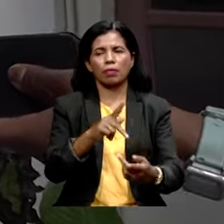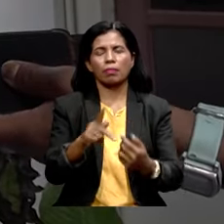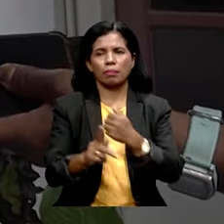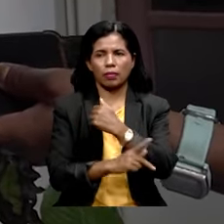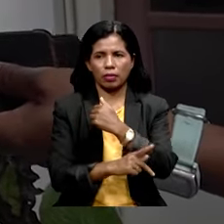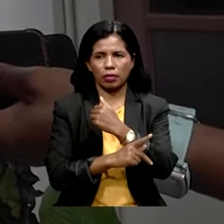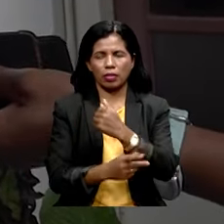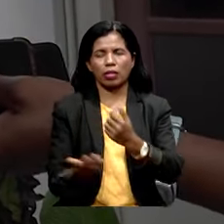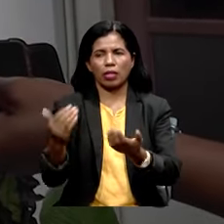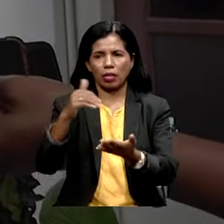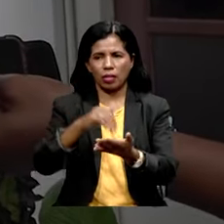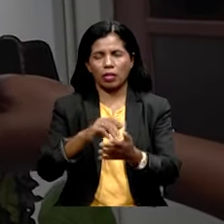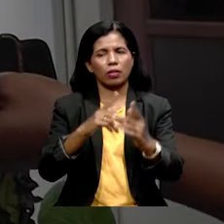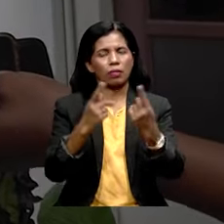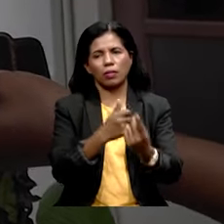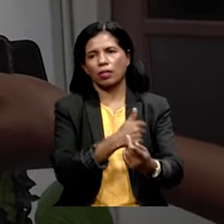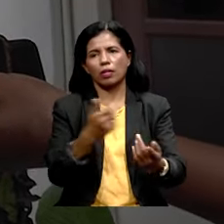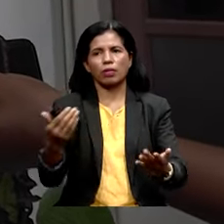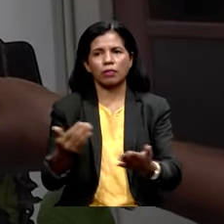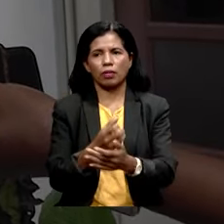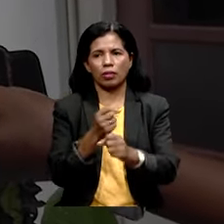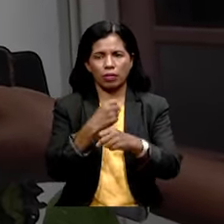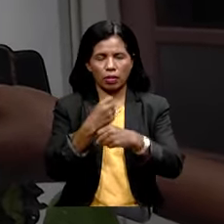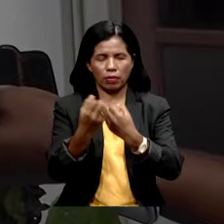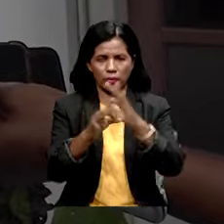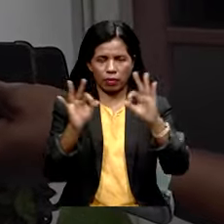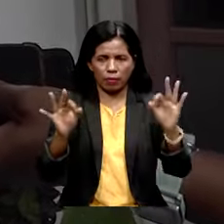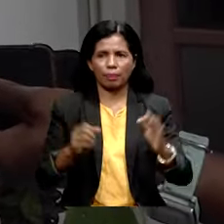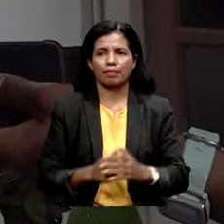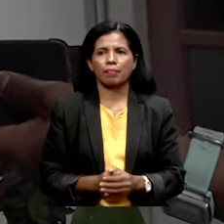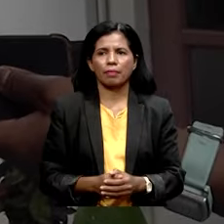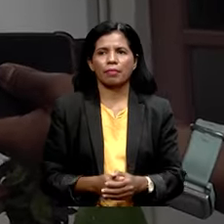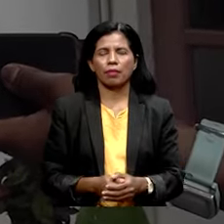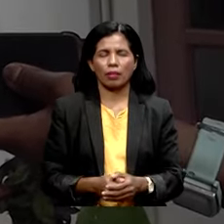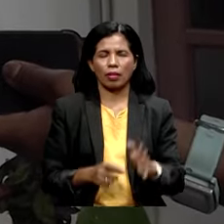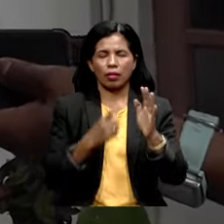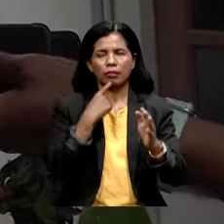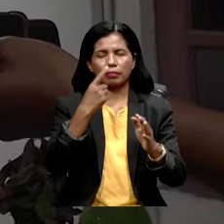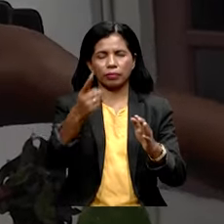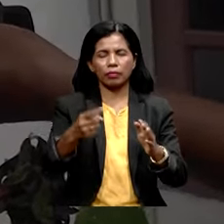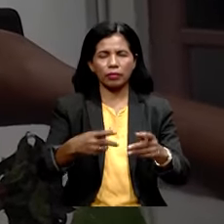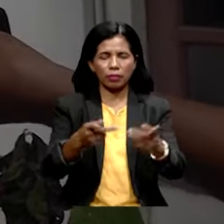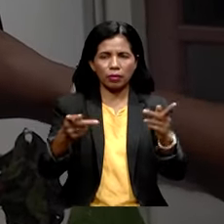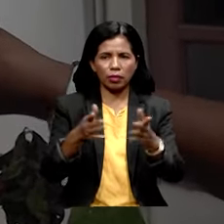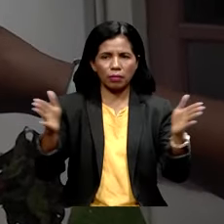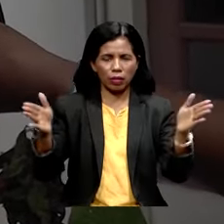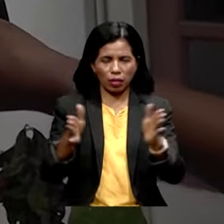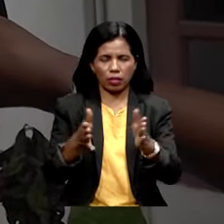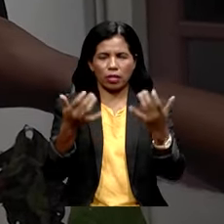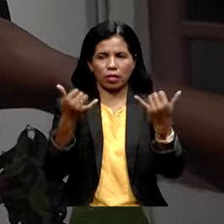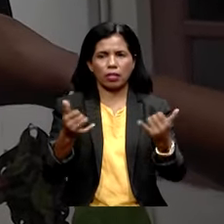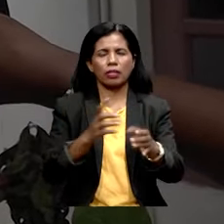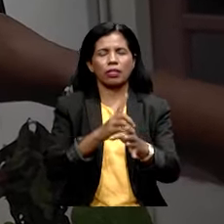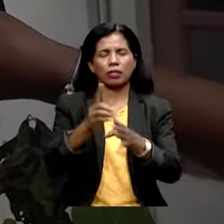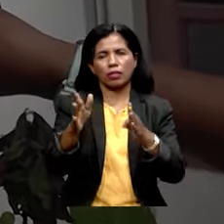halo retender ba kompanyia fon par mai finalize te de komisario ne mos informa o espaço ne be clot da daune